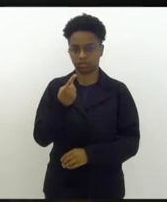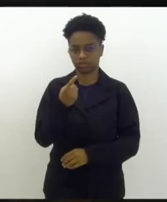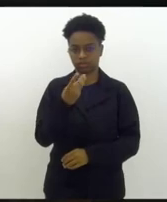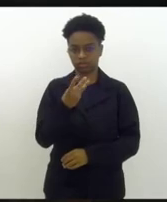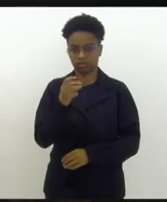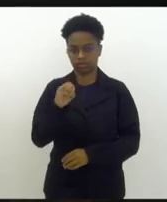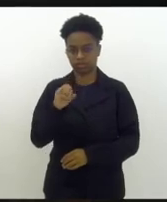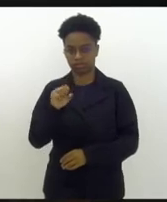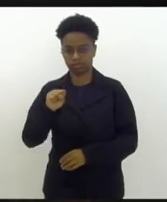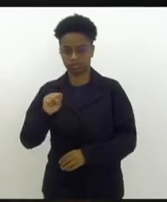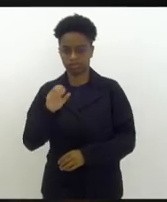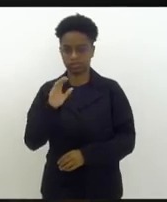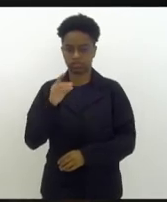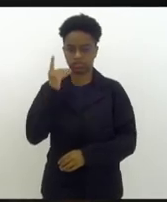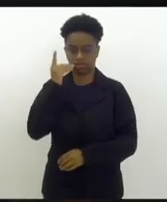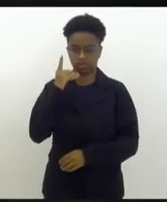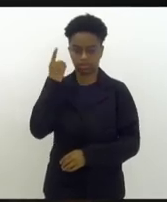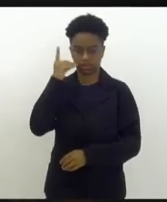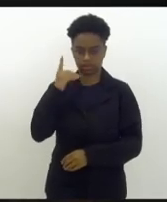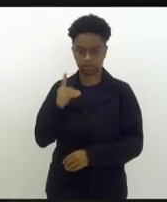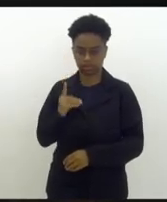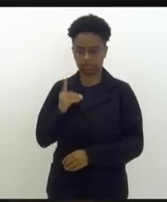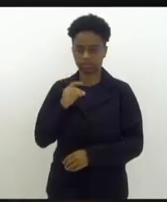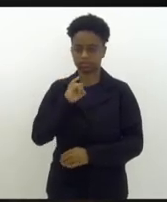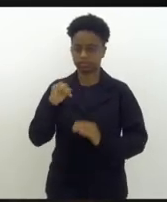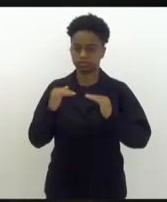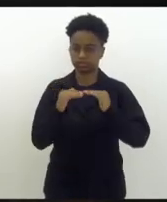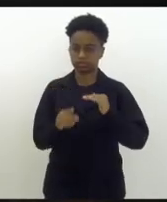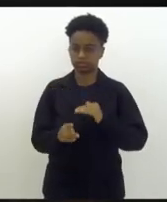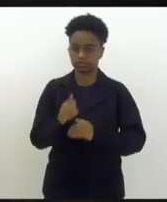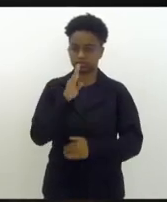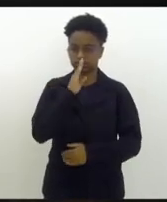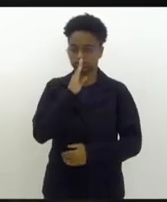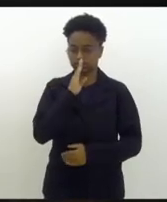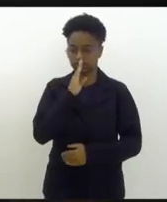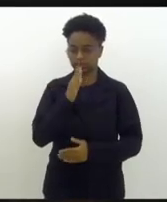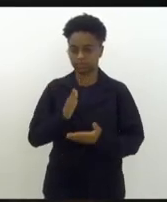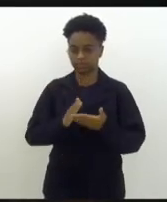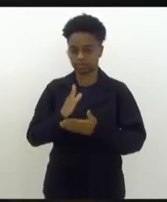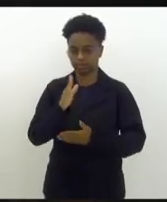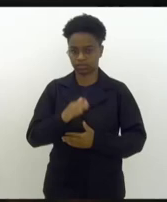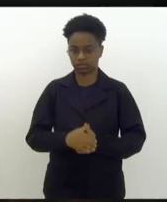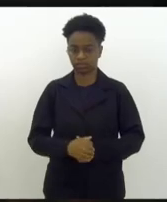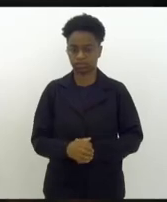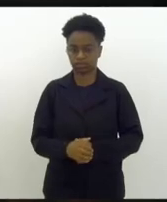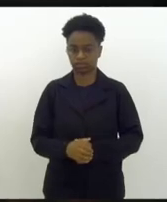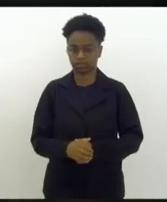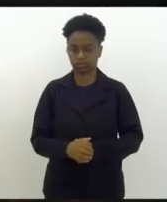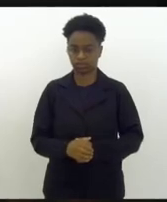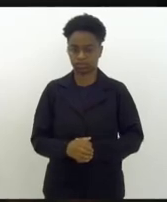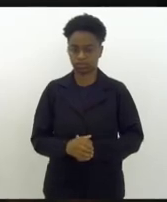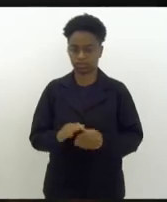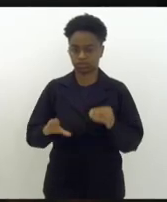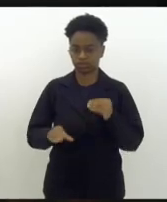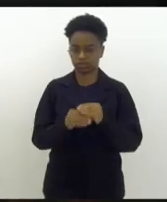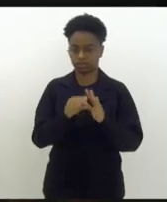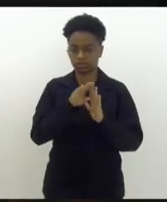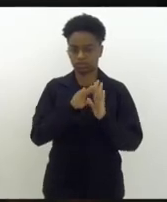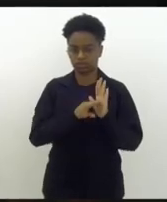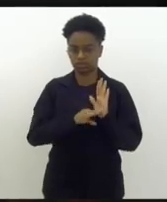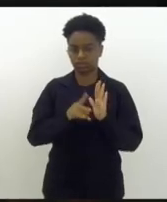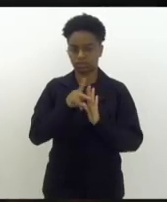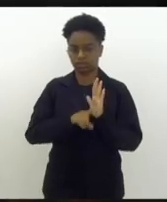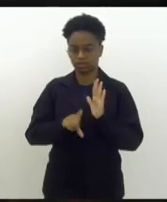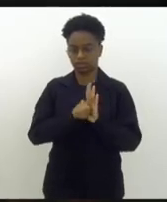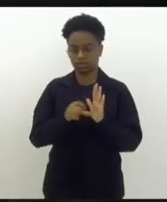13823 deputada Dani Balbi senhores que a própria irmã Deus como estão aprovado inclusão na ordem do dia do projeto